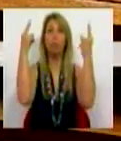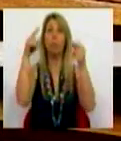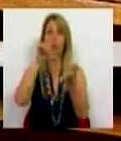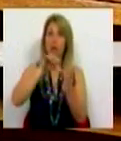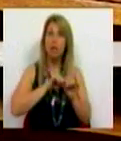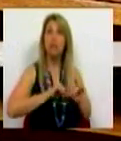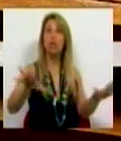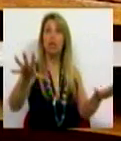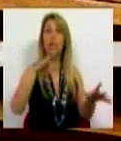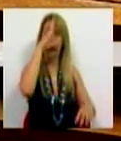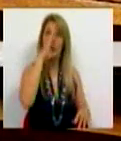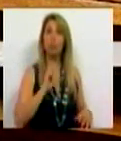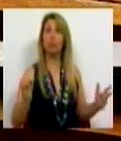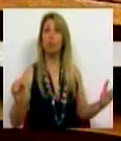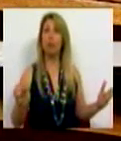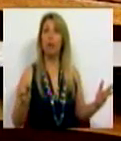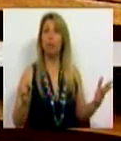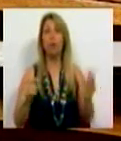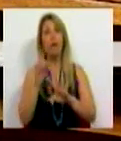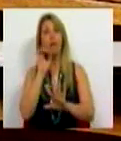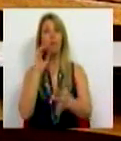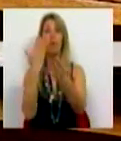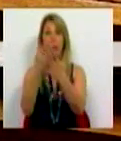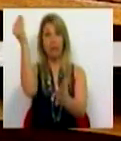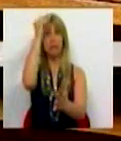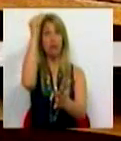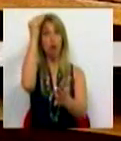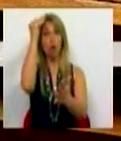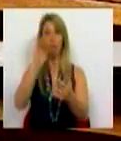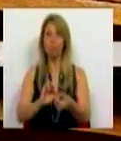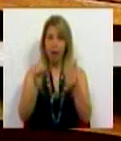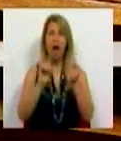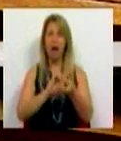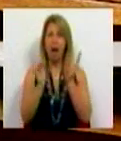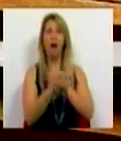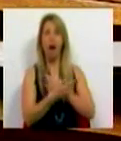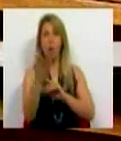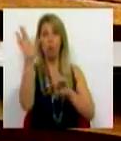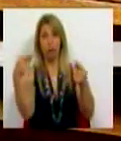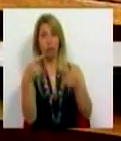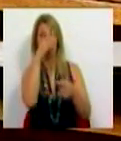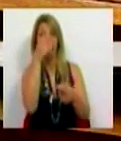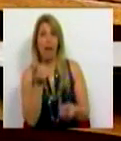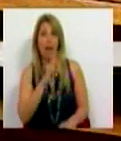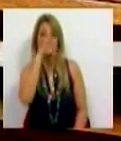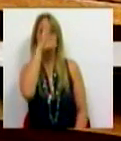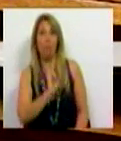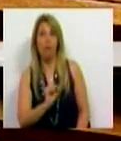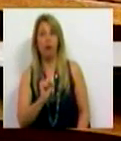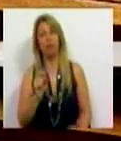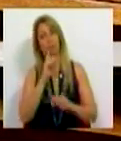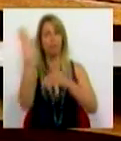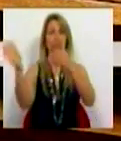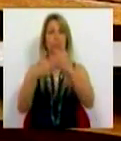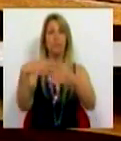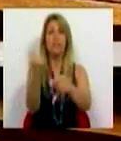descentralização e desconcentração do Estado, na valorização do interior, ao contrário do Governo anterior, que encerrava serviços